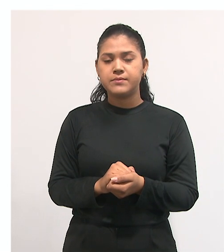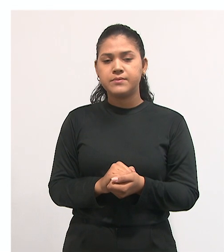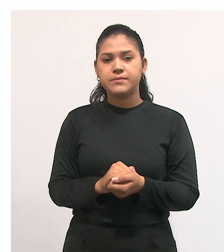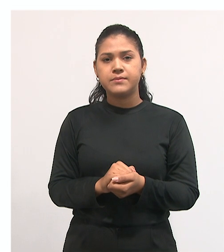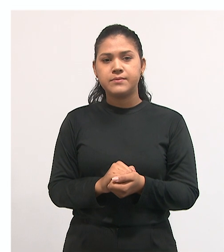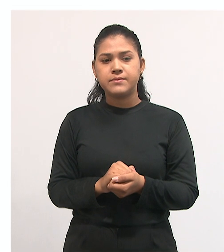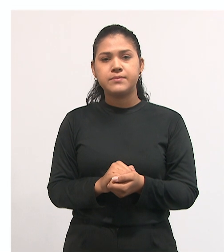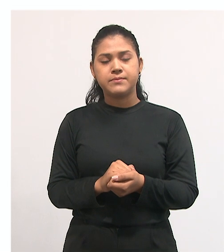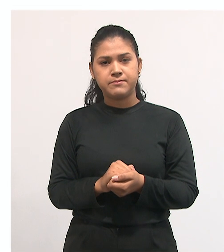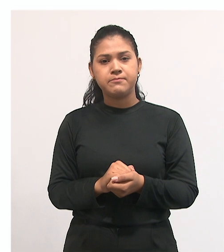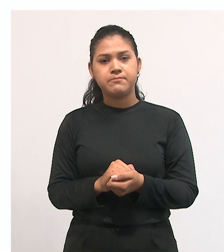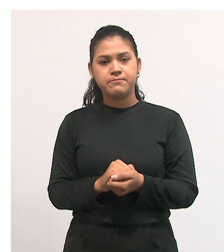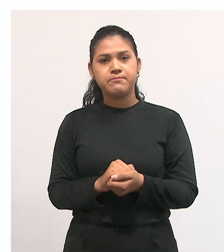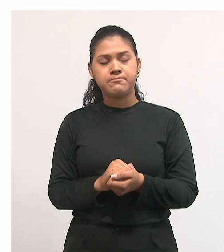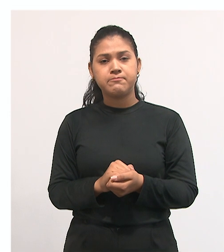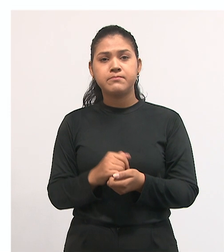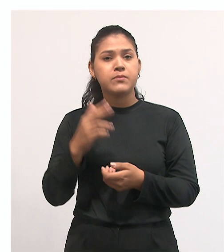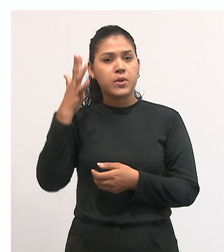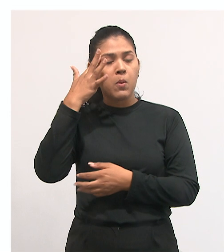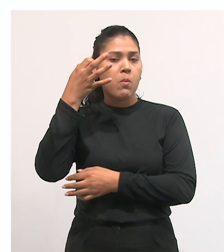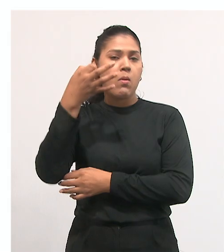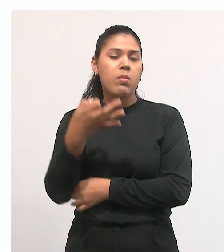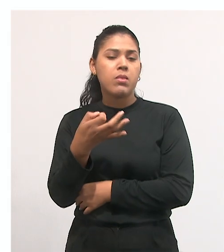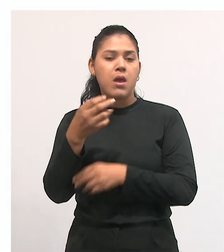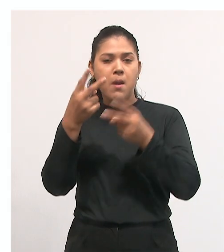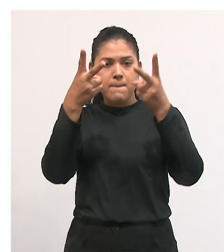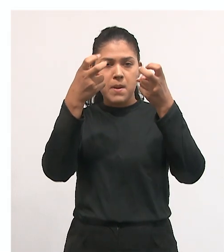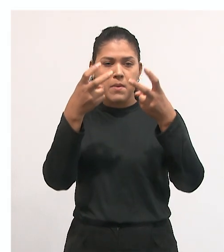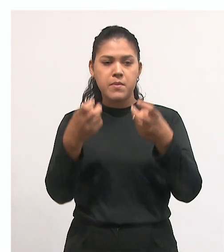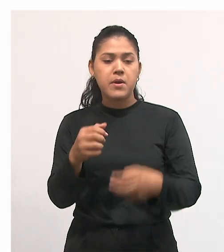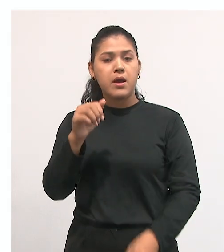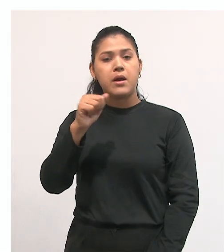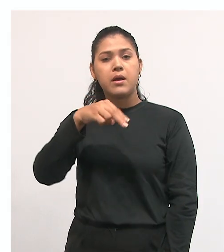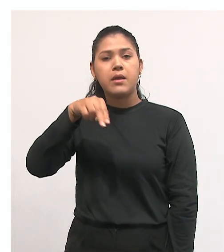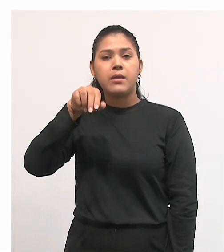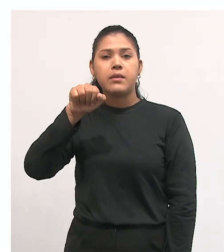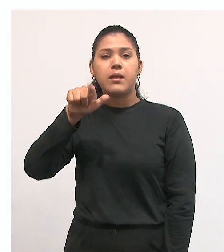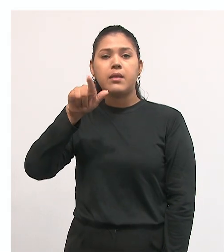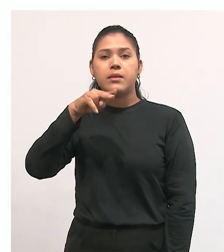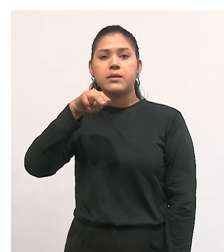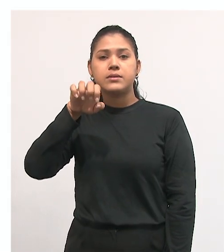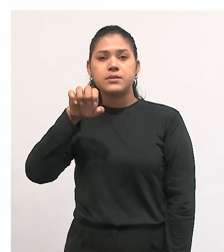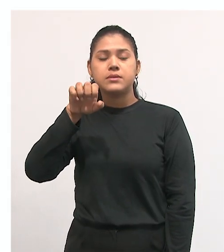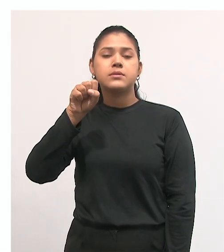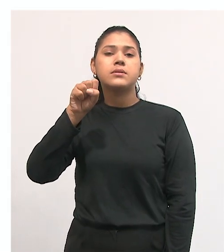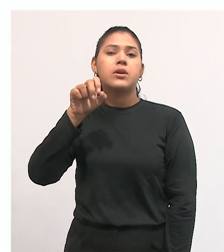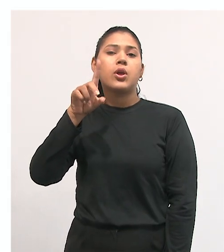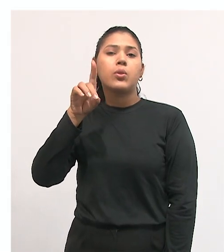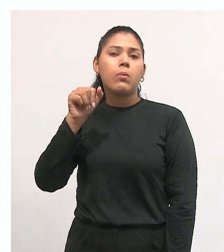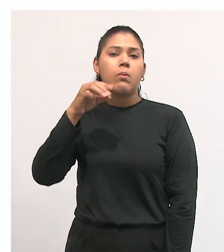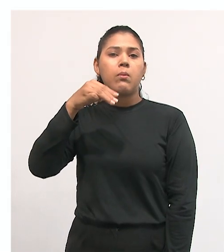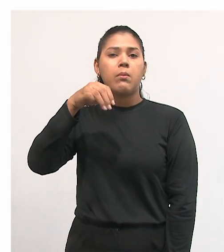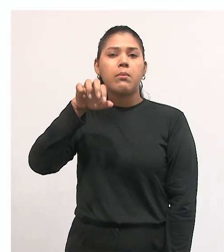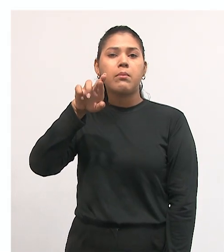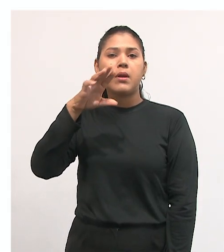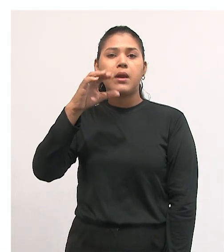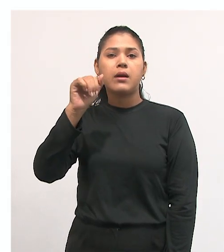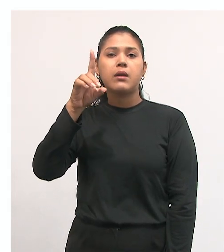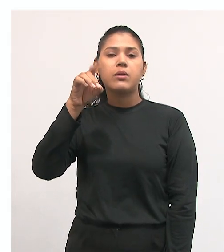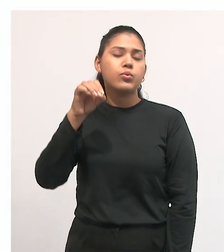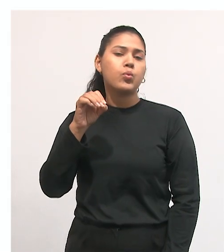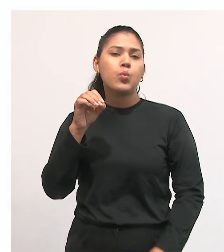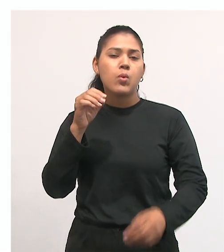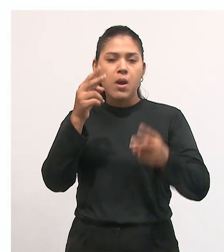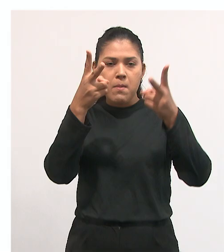uma vez, né? Análise do mercado, gente. Por que é importante, né? Porque quando se objetiva elaborar um